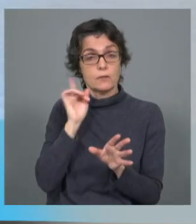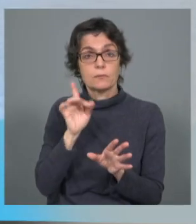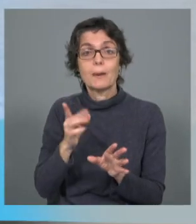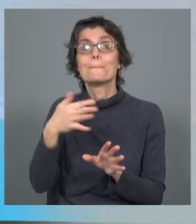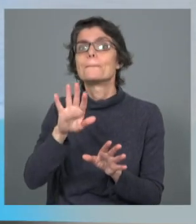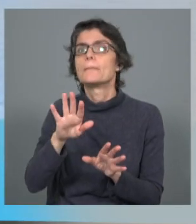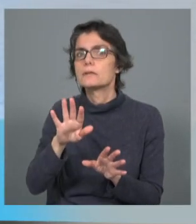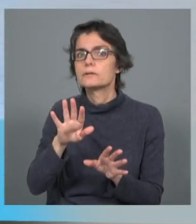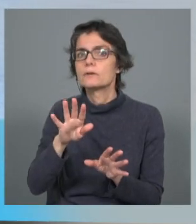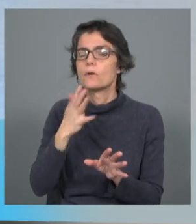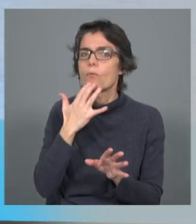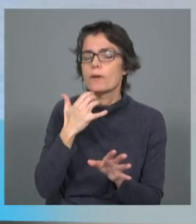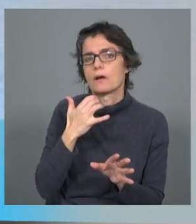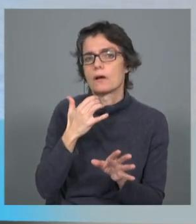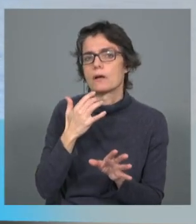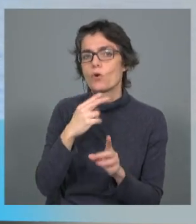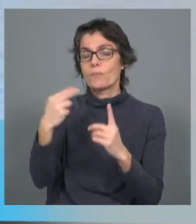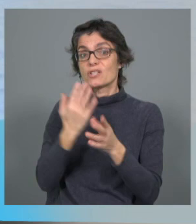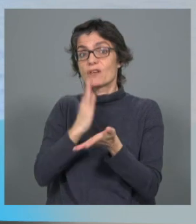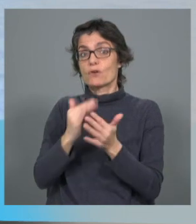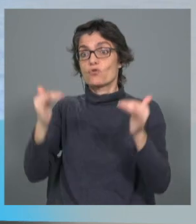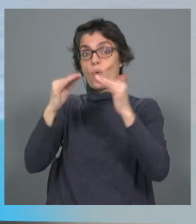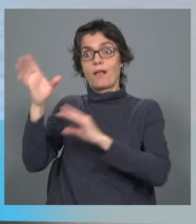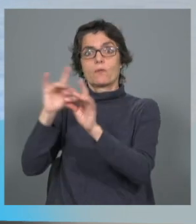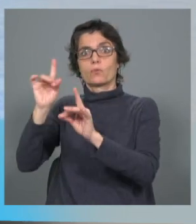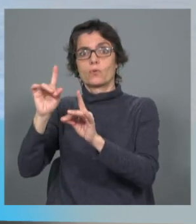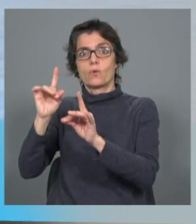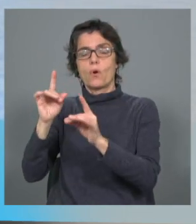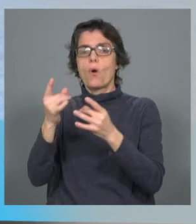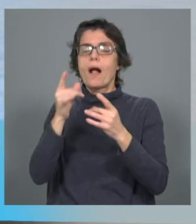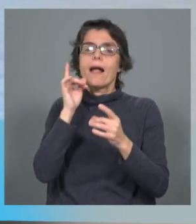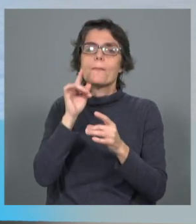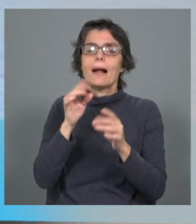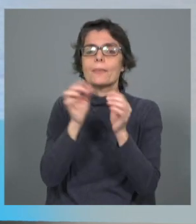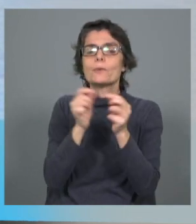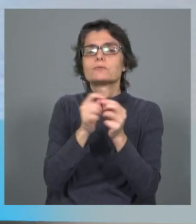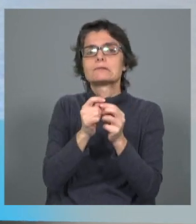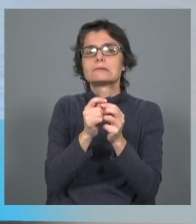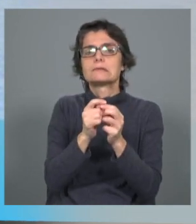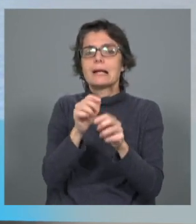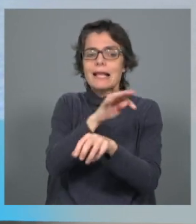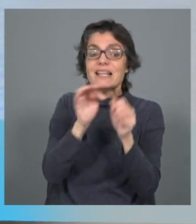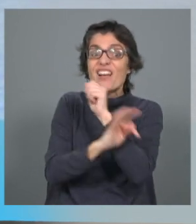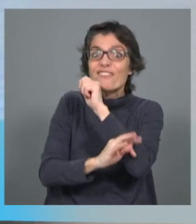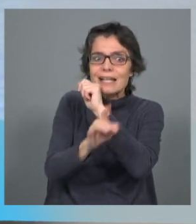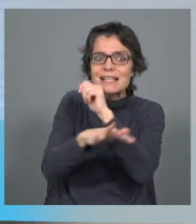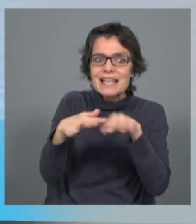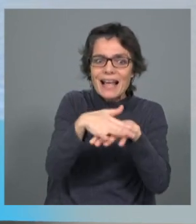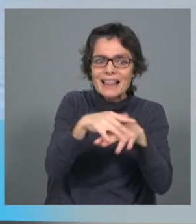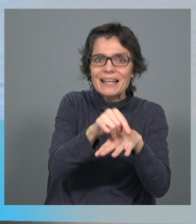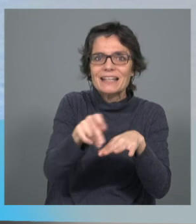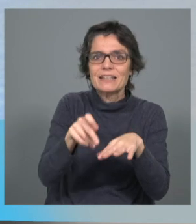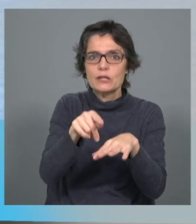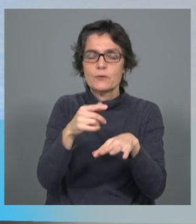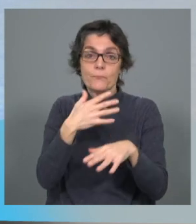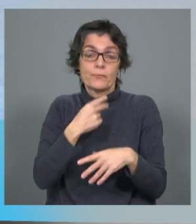com a proximidade, com o touch, o tocar, com o face a face. É fundamental. E a experiência cristã diz-nos isso. E